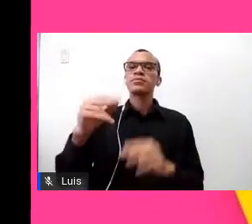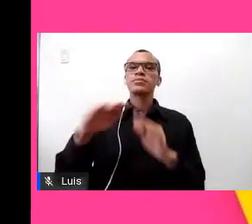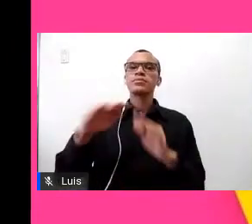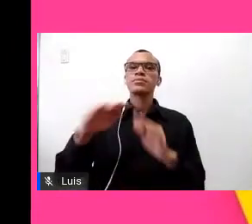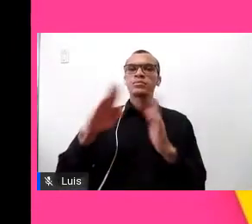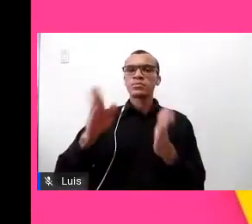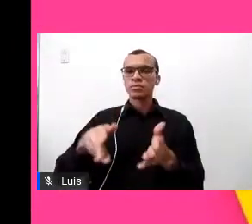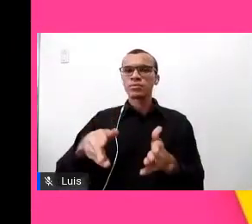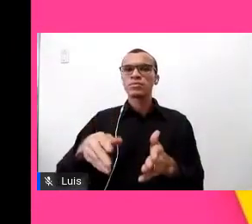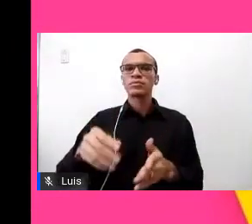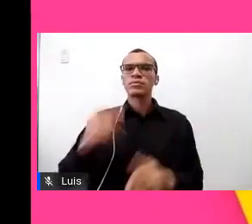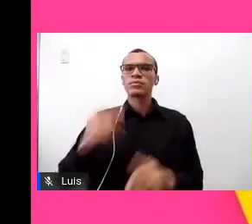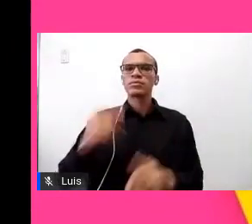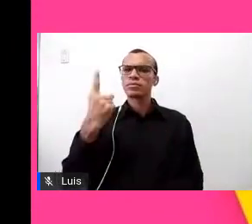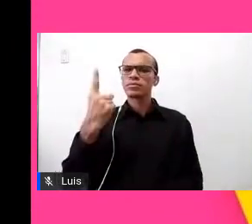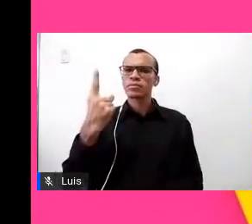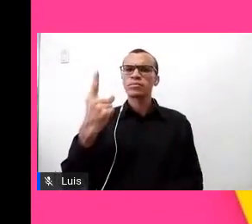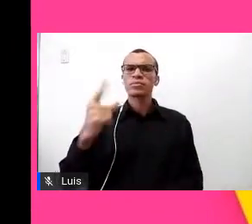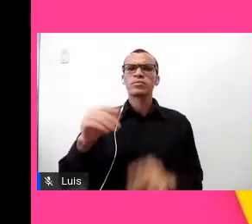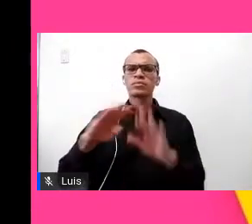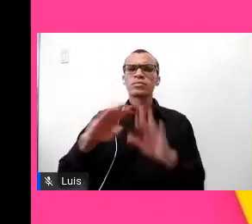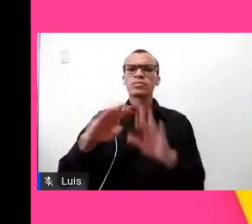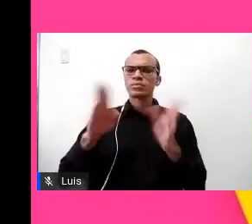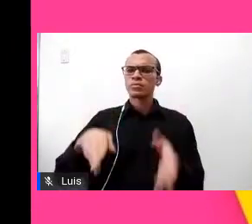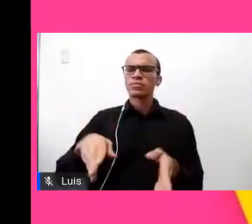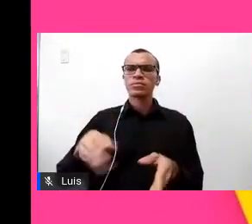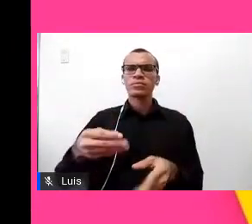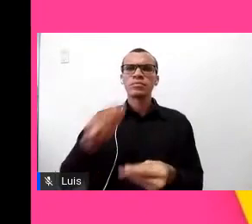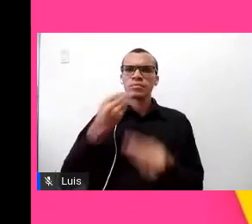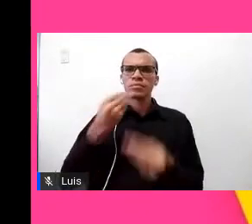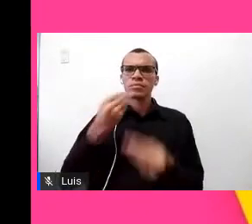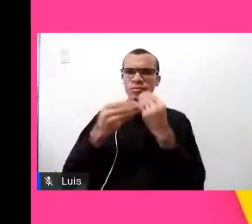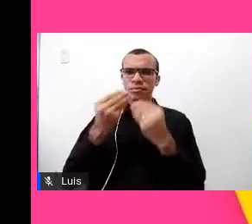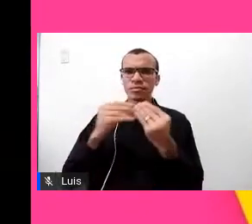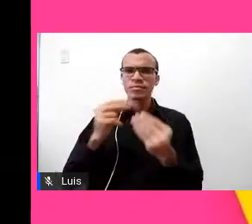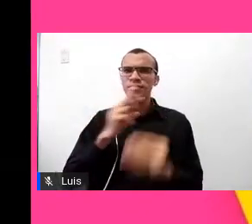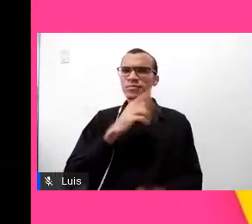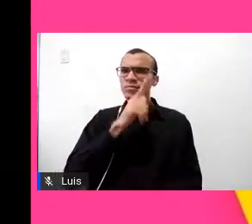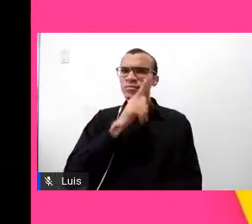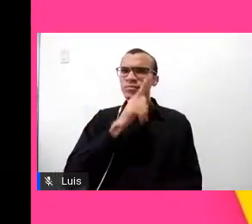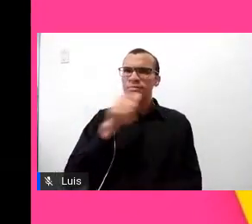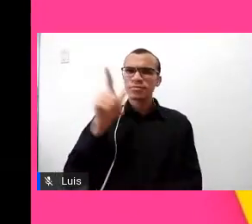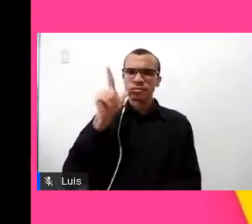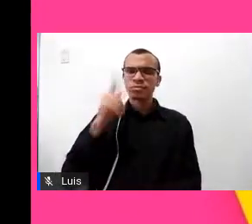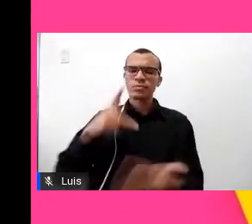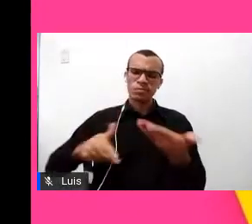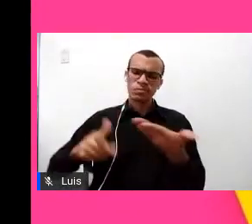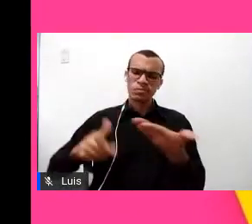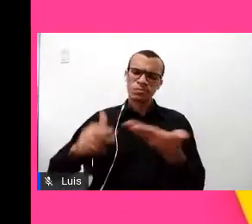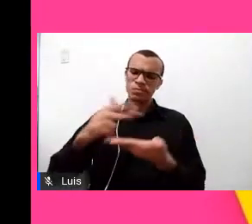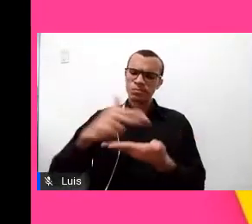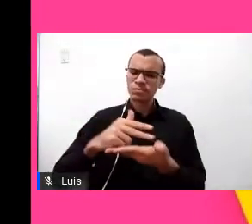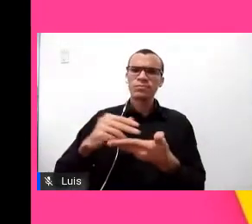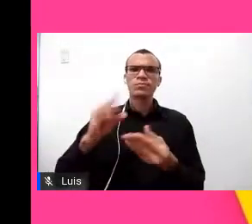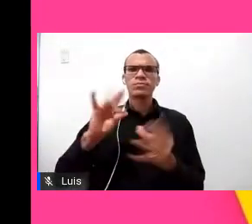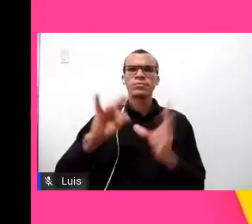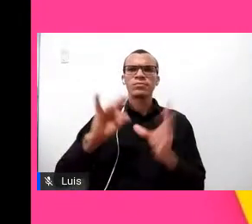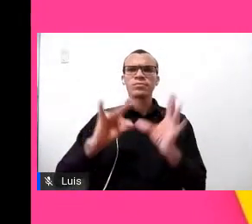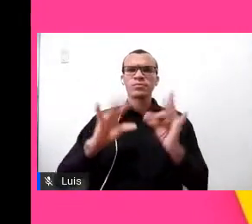Não, eu usei uma caixa de sucrilhos grande, recortei, colei, fiz um vão, e nesse